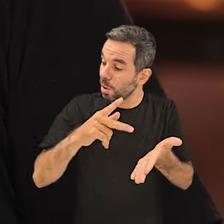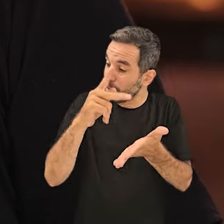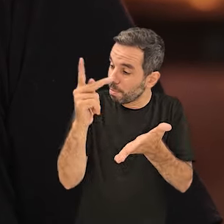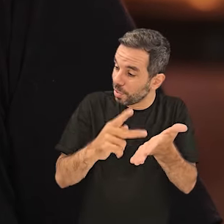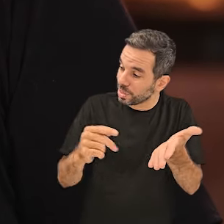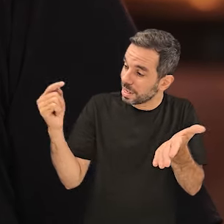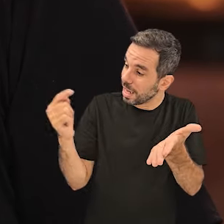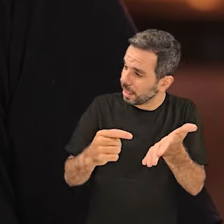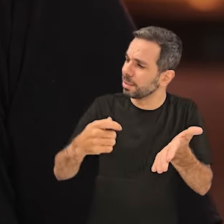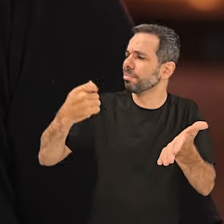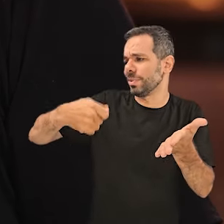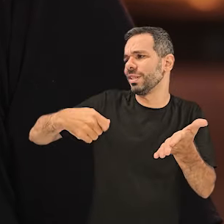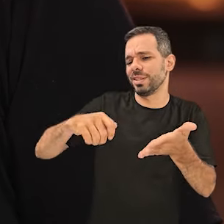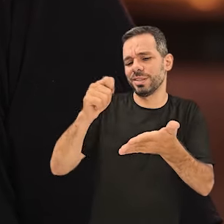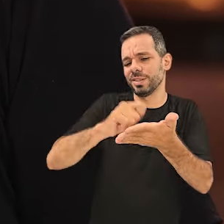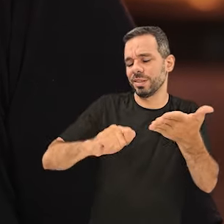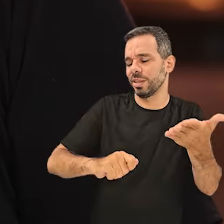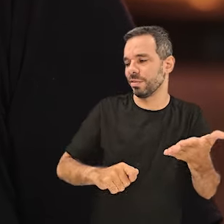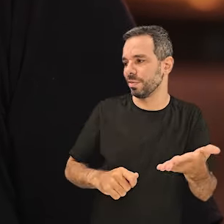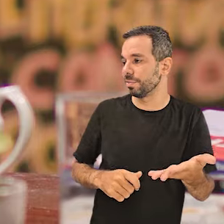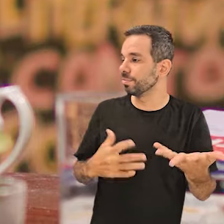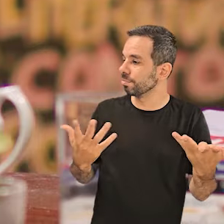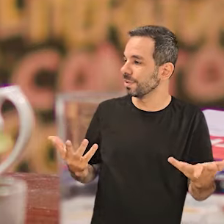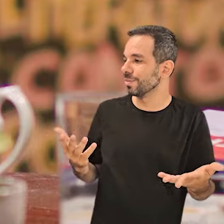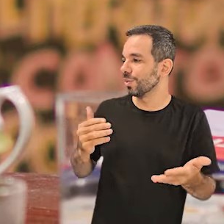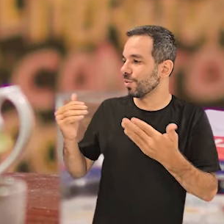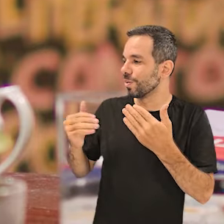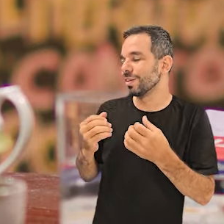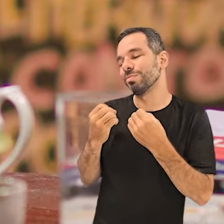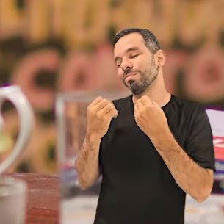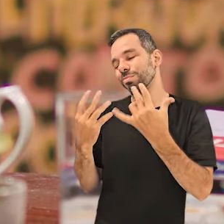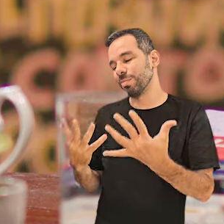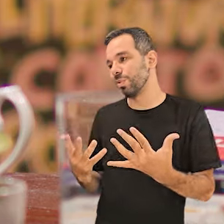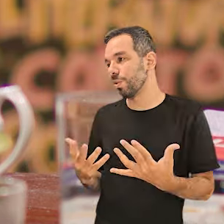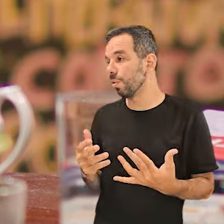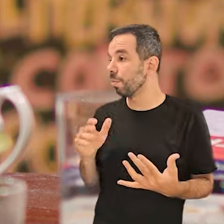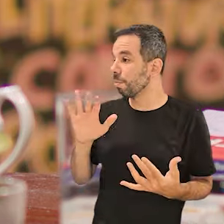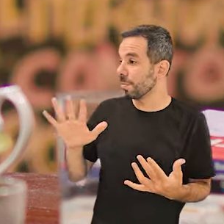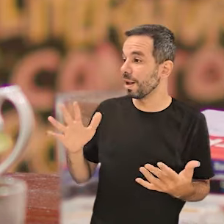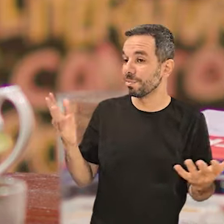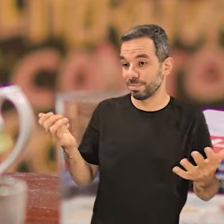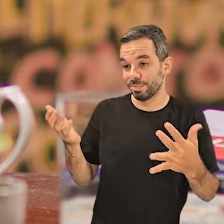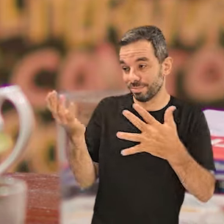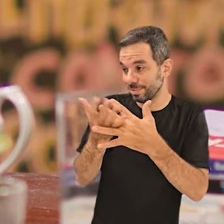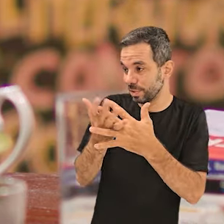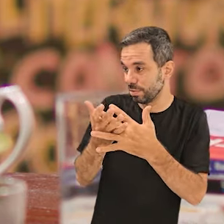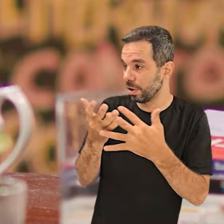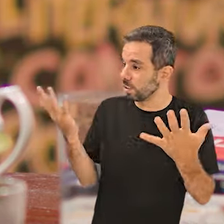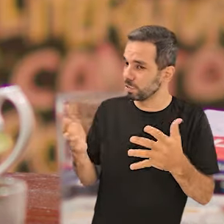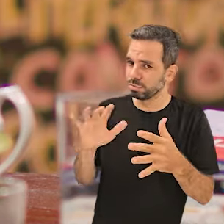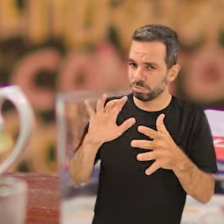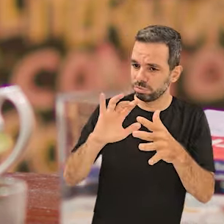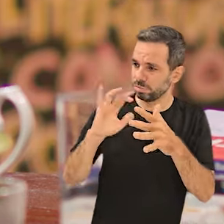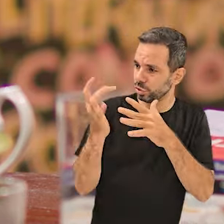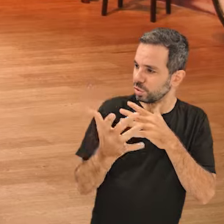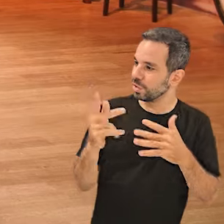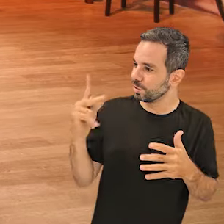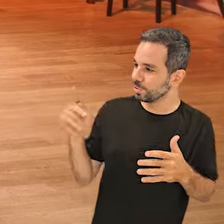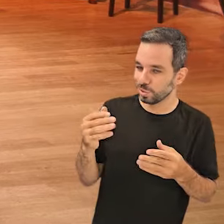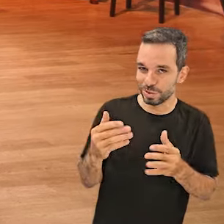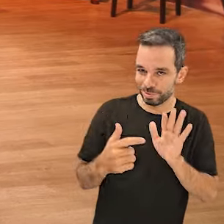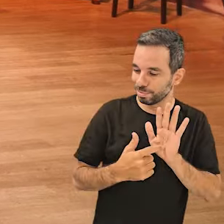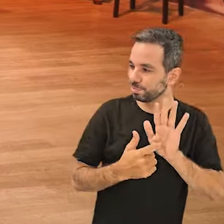texto, a obra, ela precisa ser escrita. Fabrício, nosso bate-papo está muito bom, mas eu tenho que ir para o próximo bloco, preciso chamar um intervalinho. Queria que você deixasse